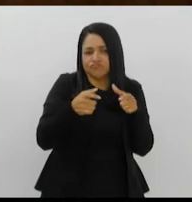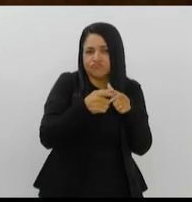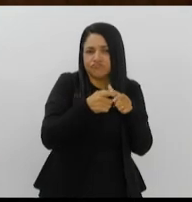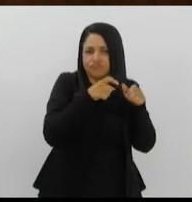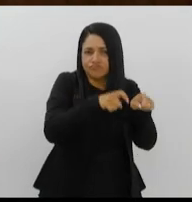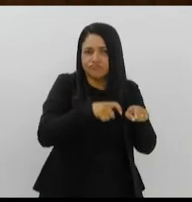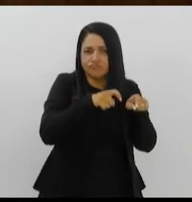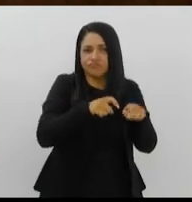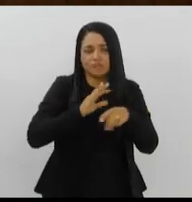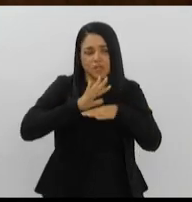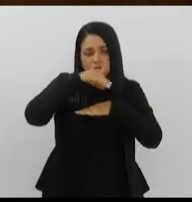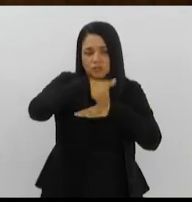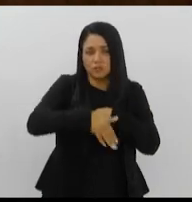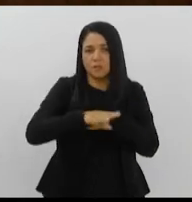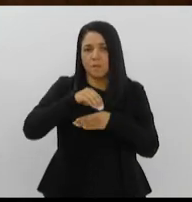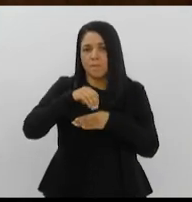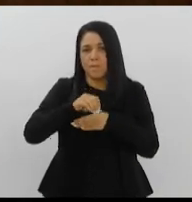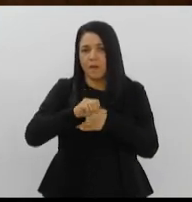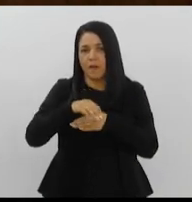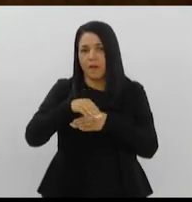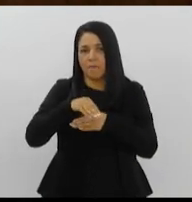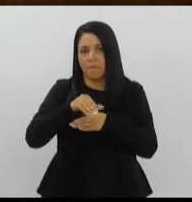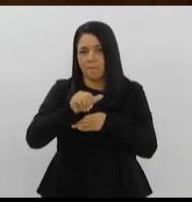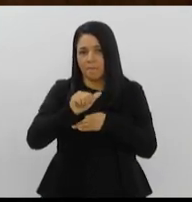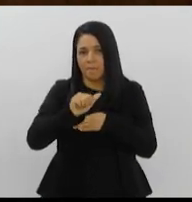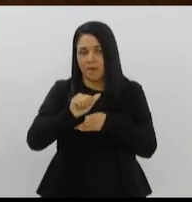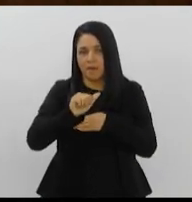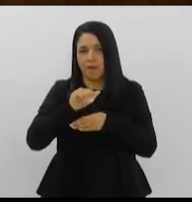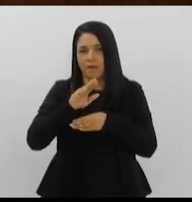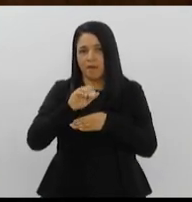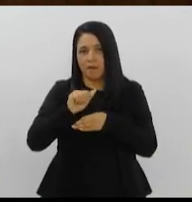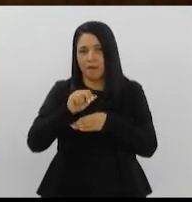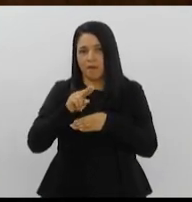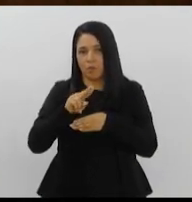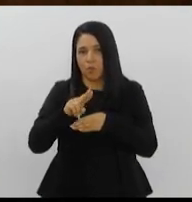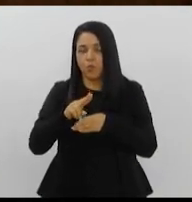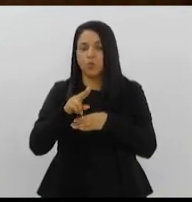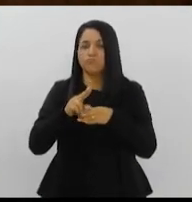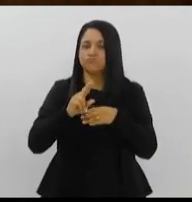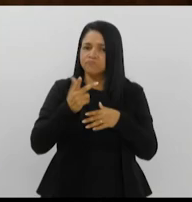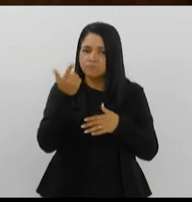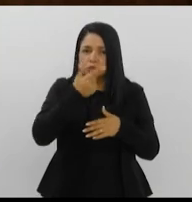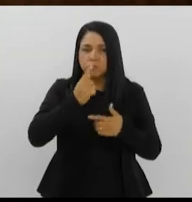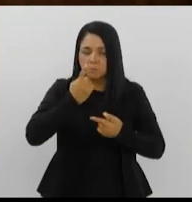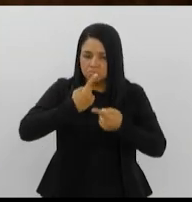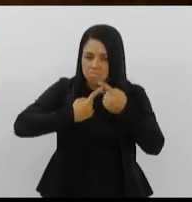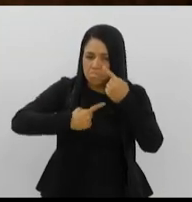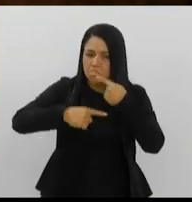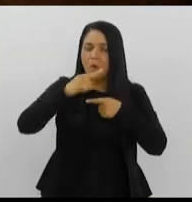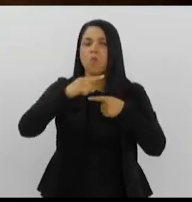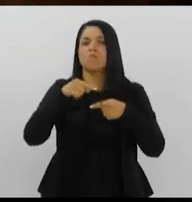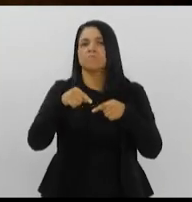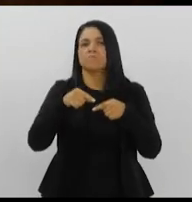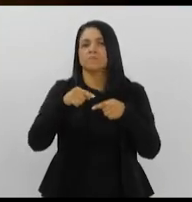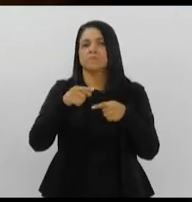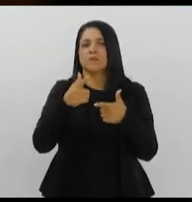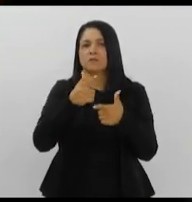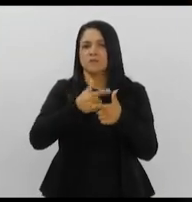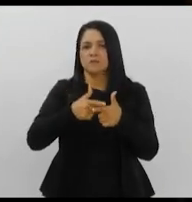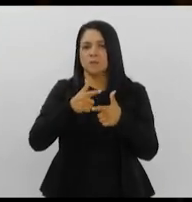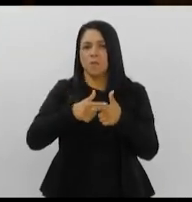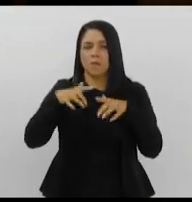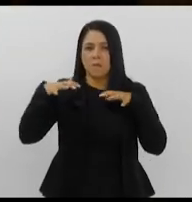de Cachoeira de Macapu a possibilidade de se soerguer diante dessa adversidade a partir